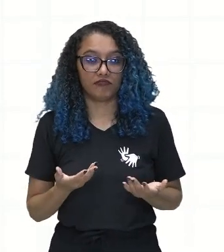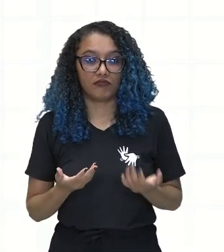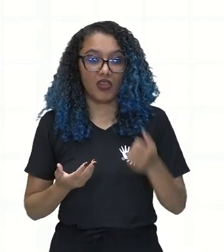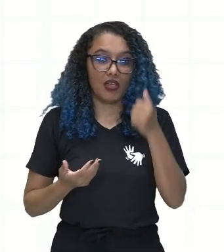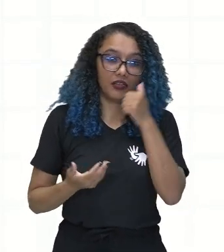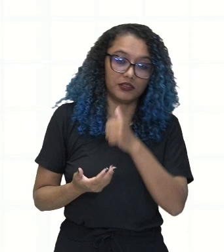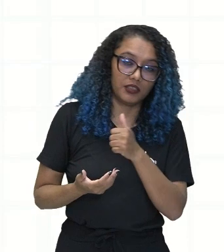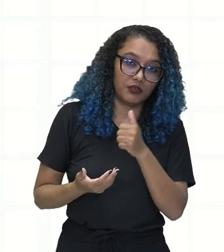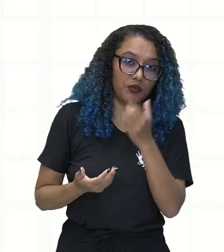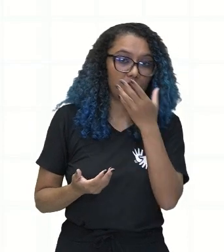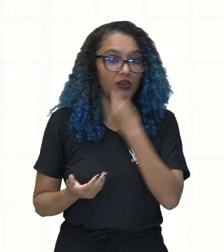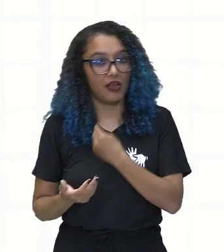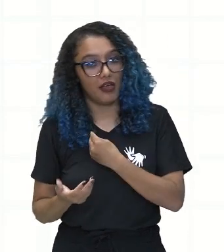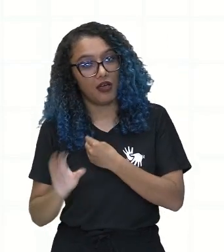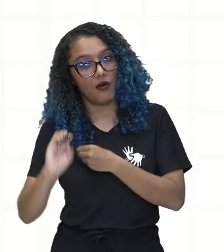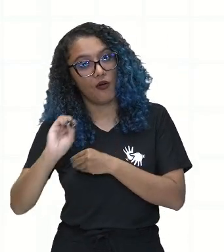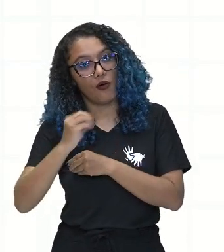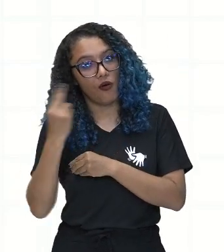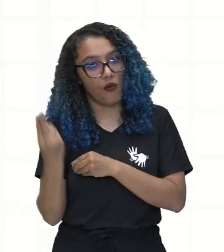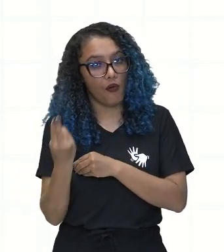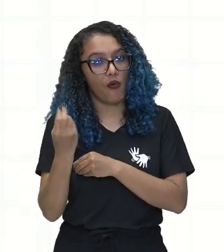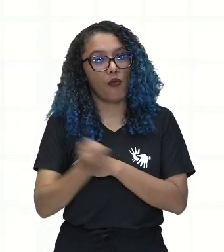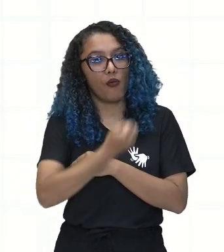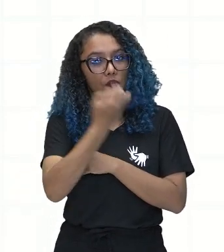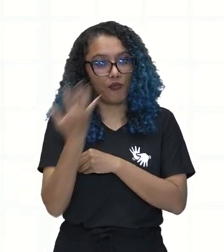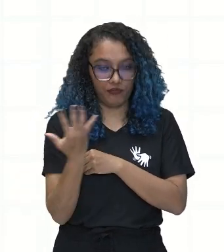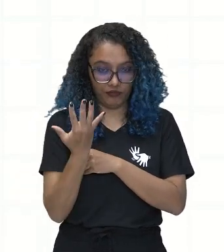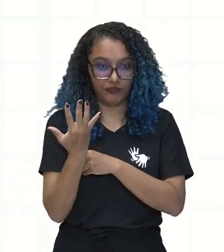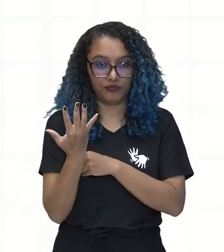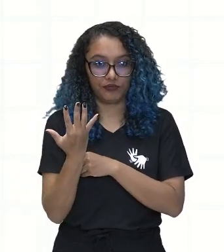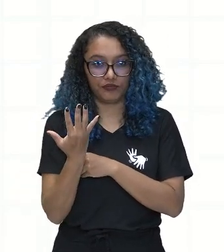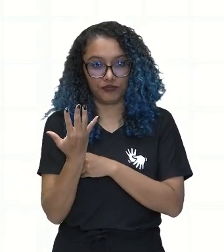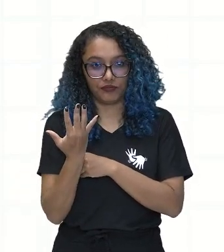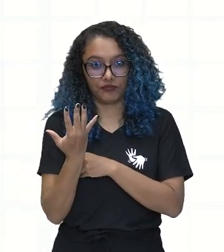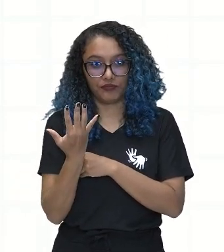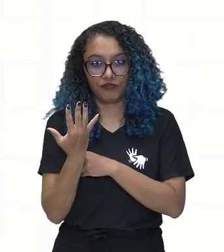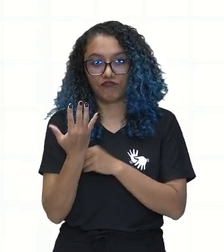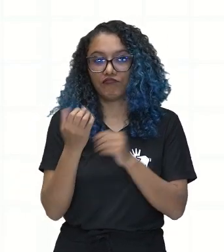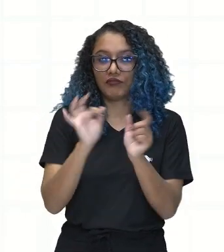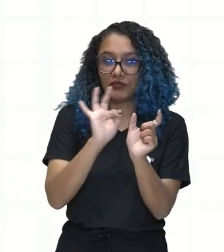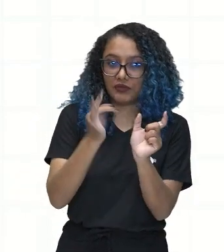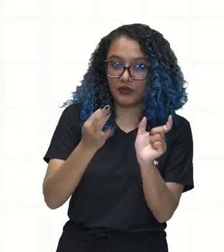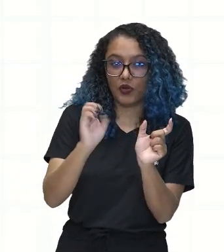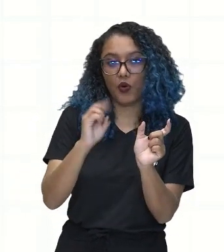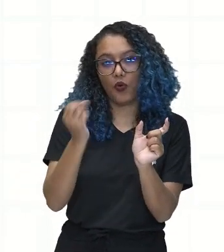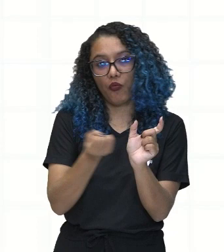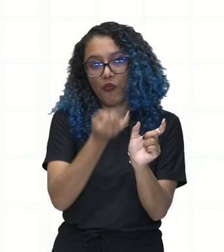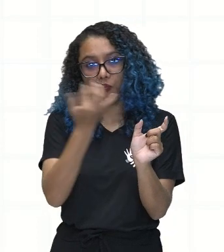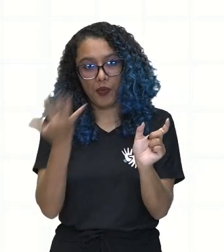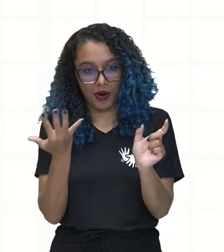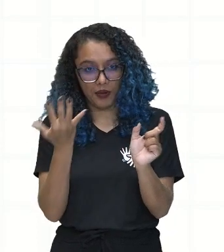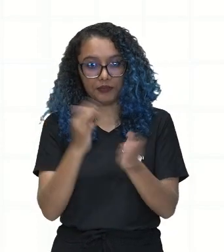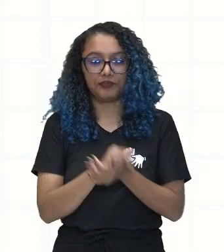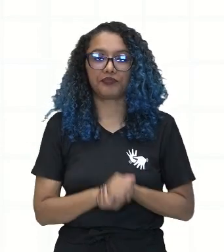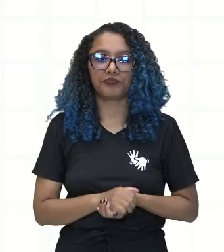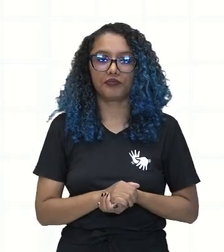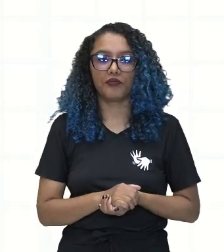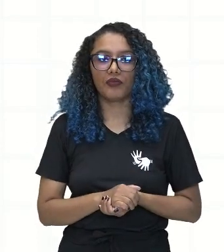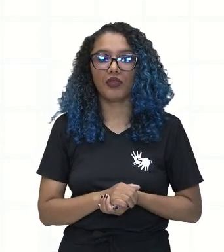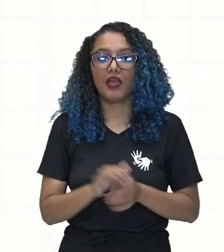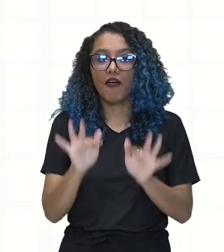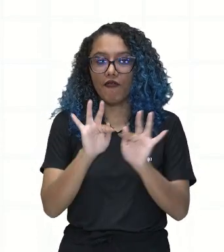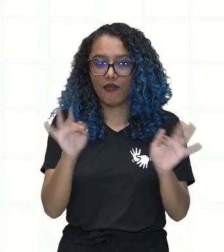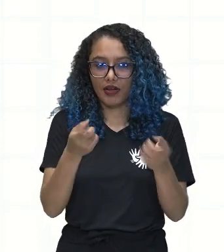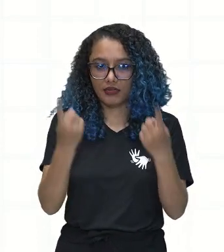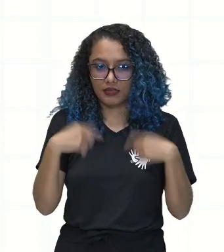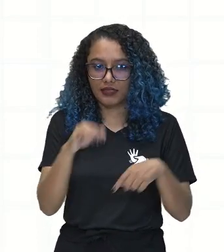seja, masculino ou feminino, e número, plural e singular. Estes alunos estão